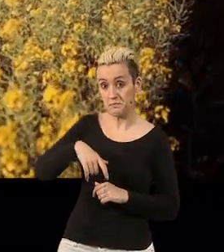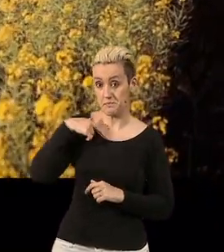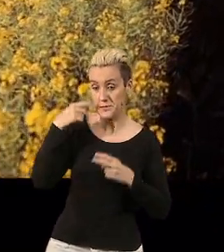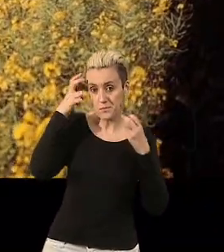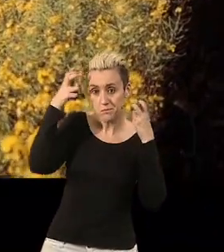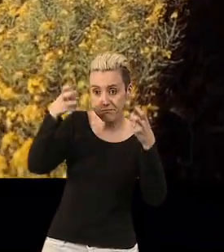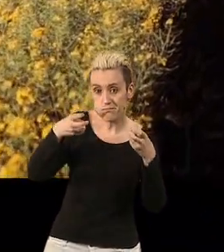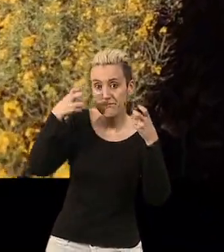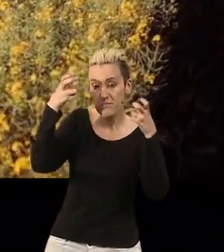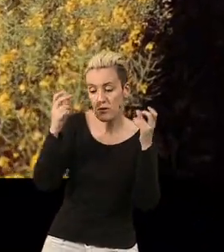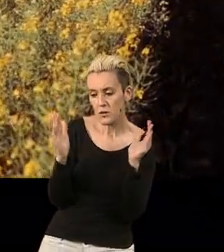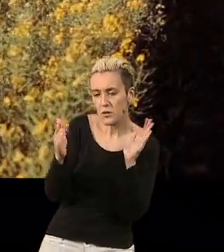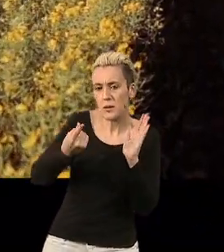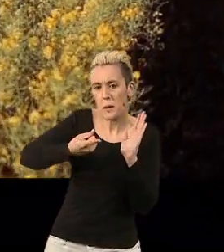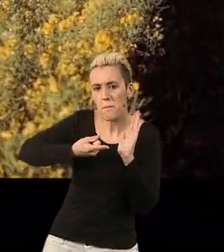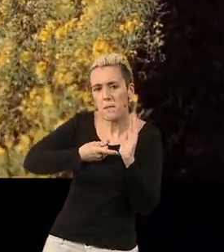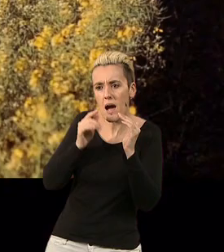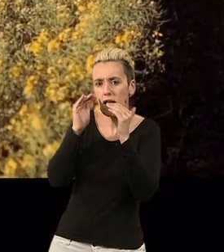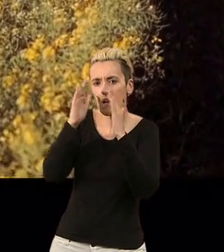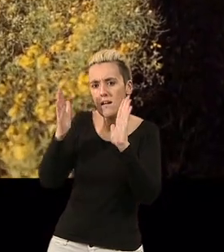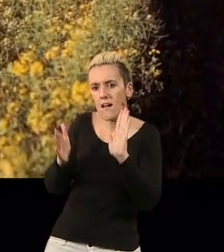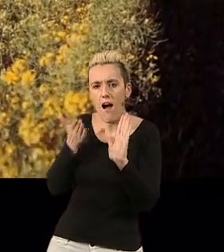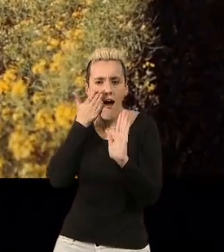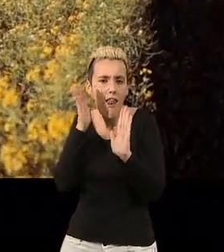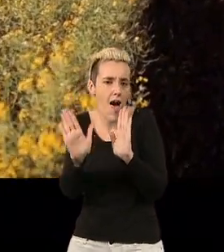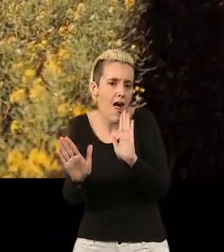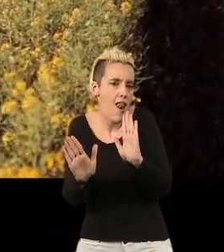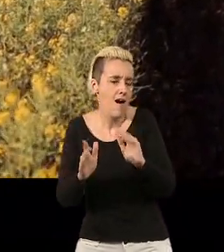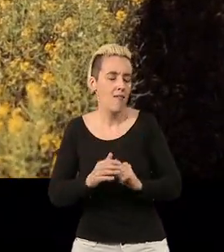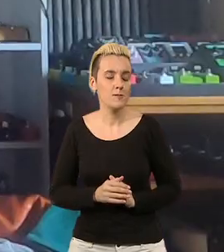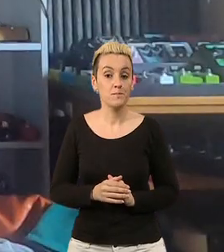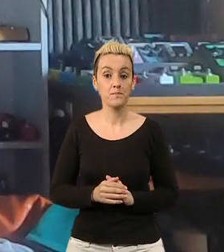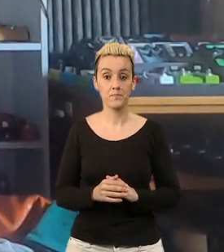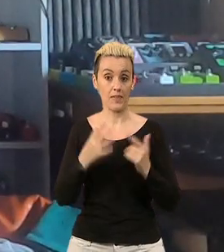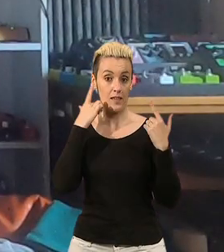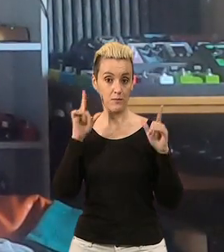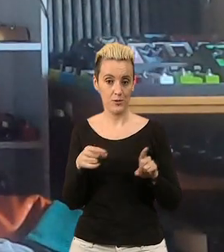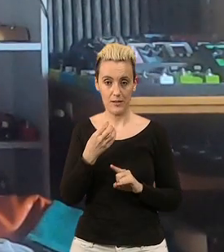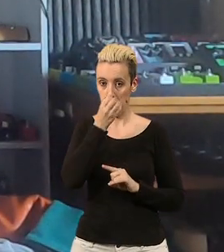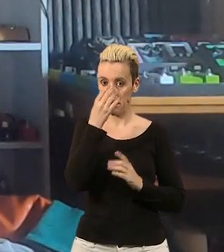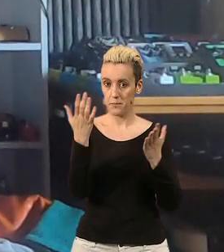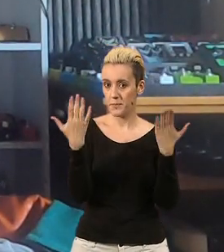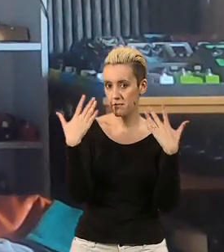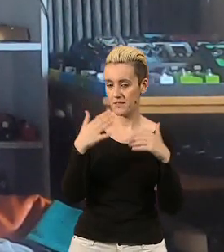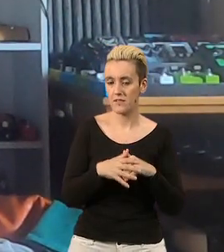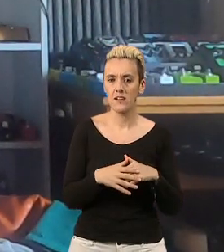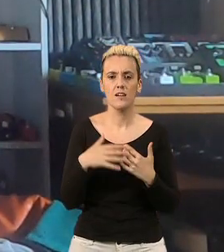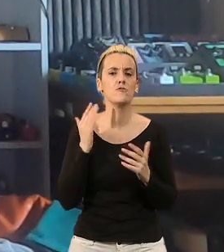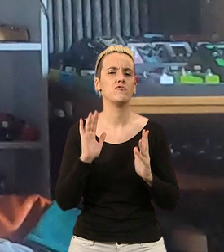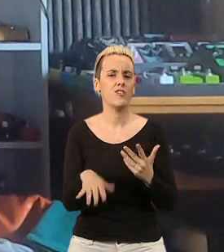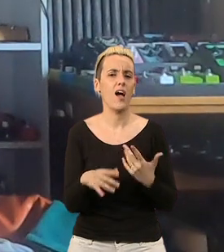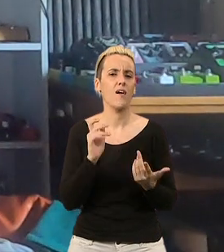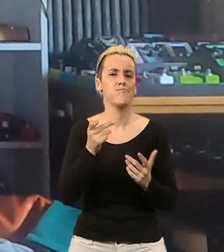nos cercueiros, têm que dormir nos... O tema Primavera é um tema que conheço há muito